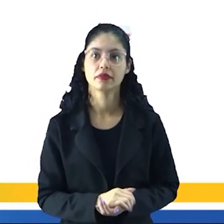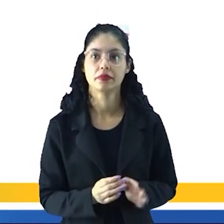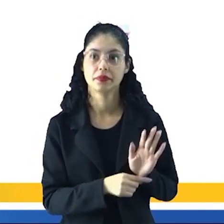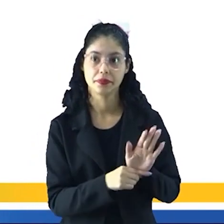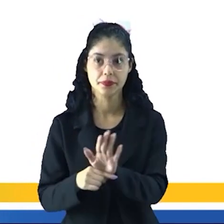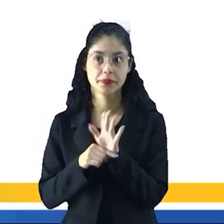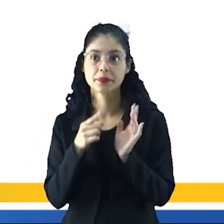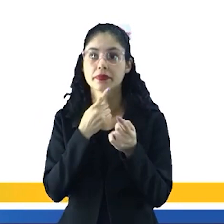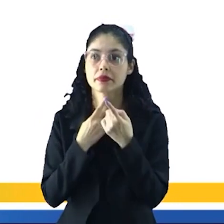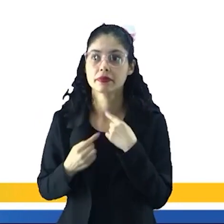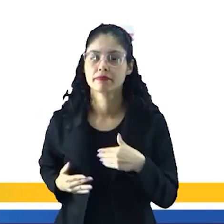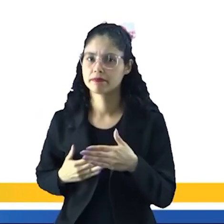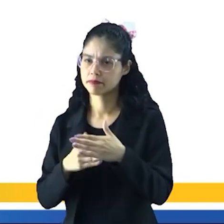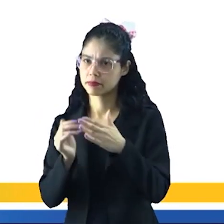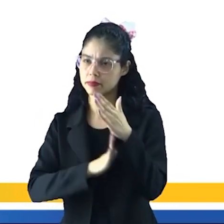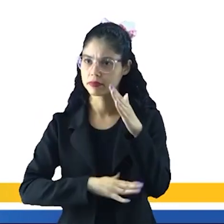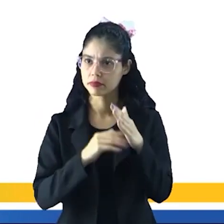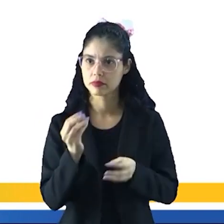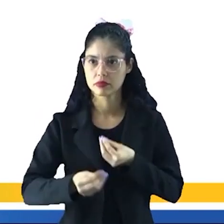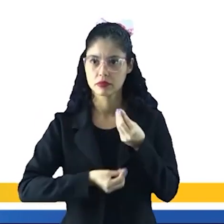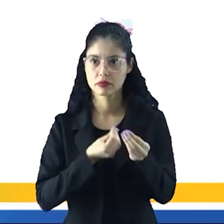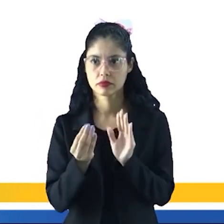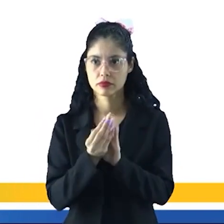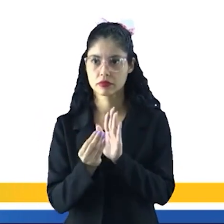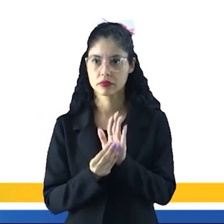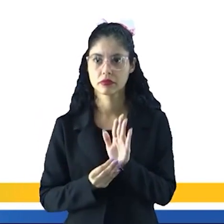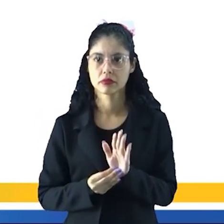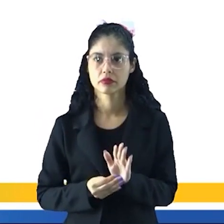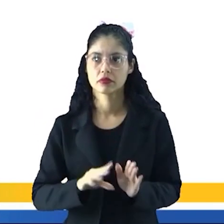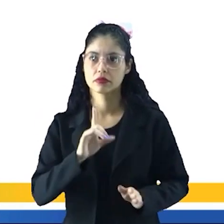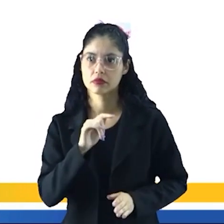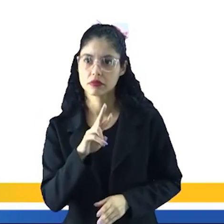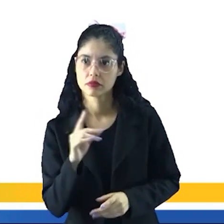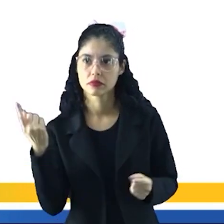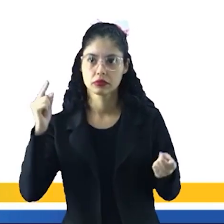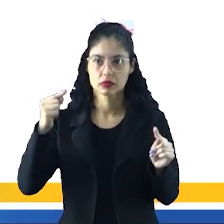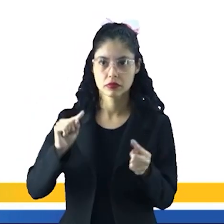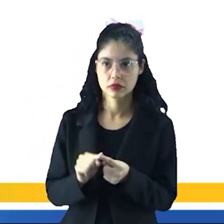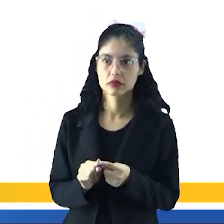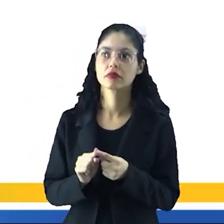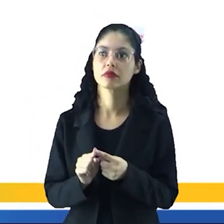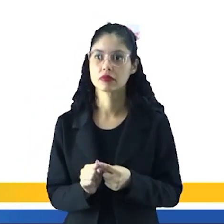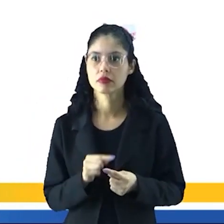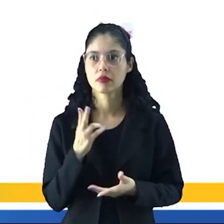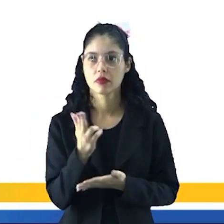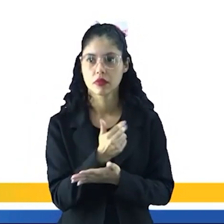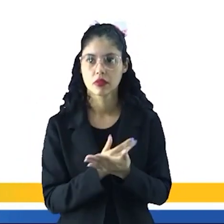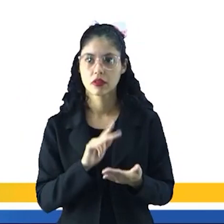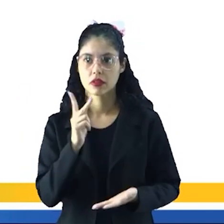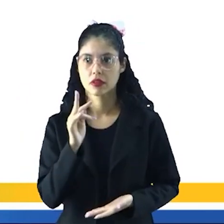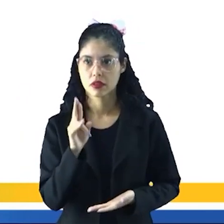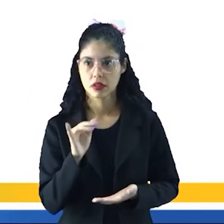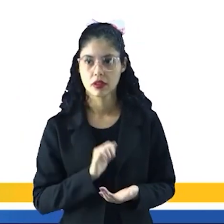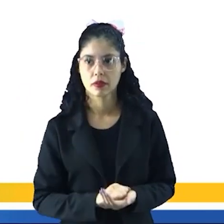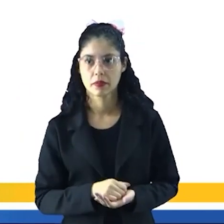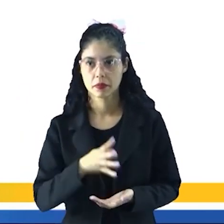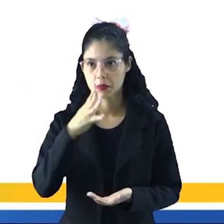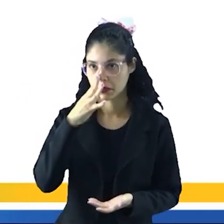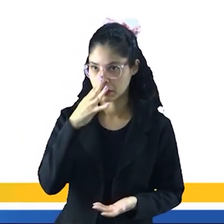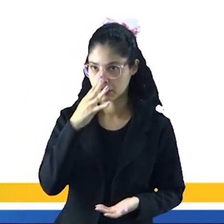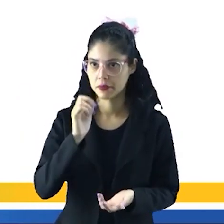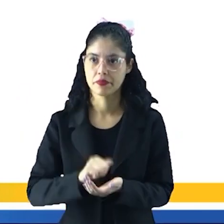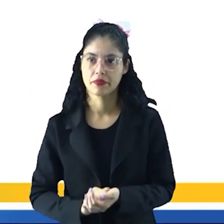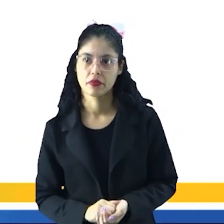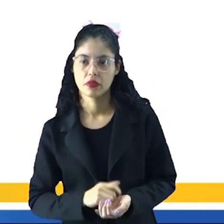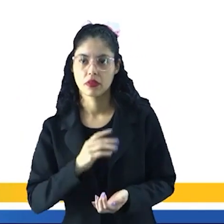Beatriz revela a vontade de enfrentar a pintura como fato decorativo, aproxima-se da obra de artistas como Henri Matisse,